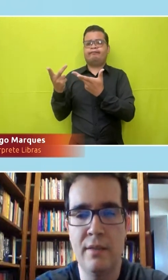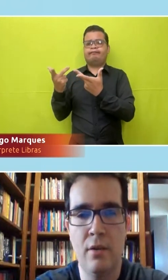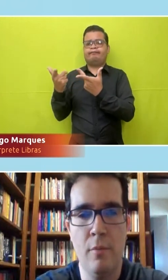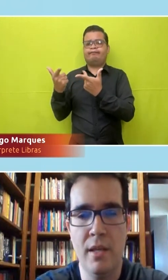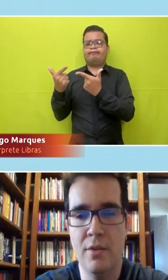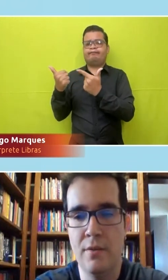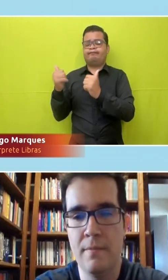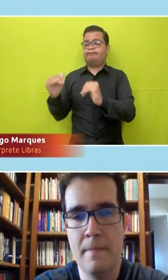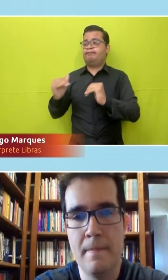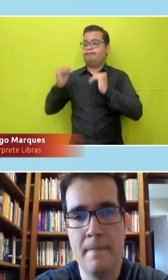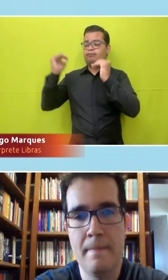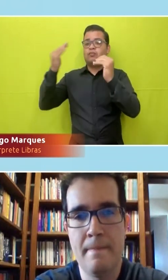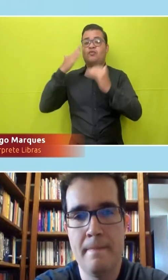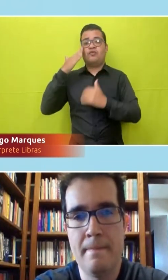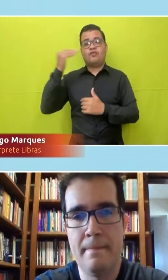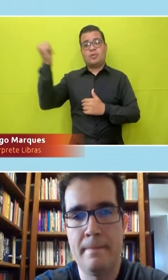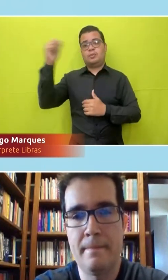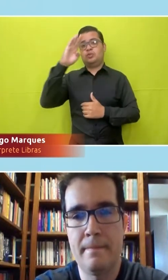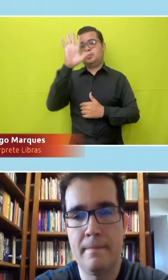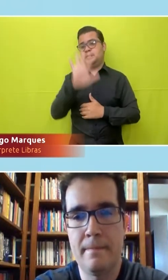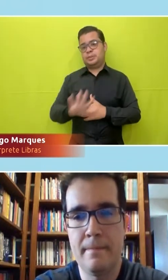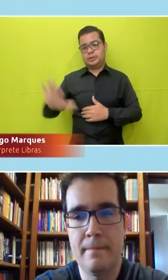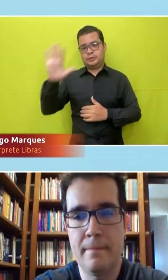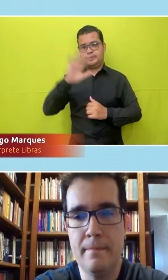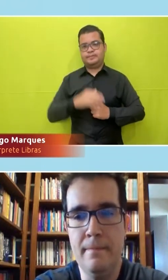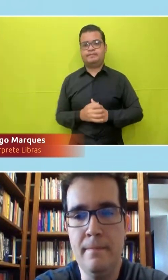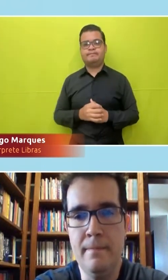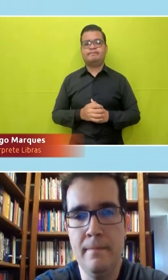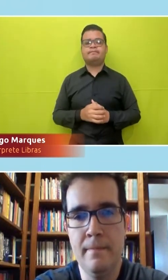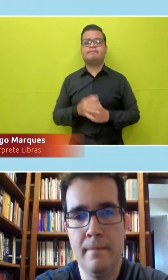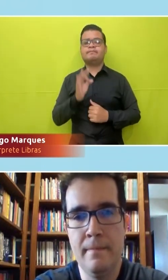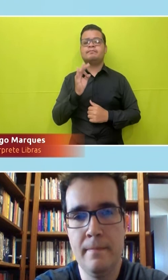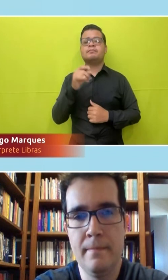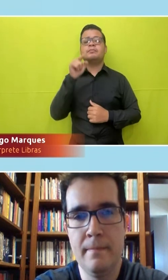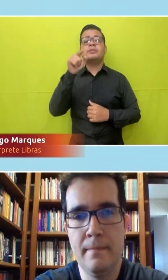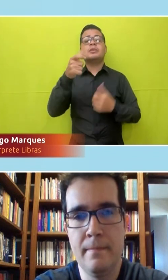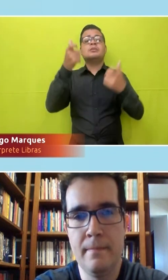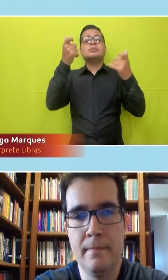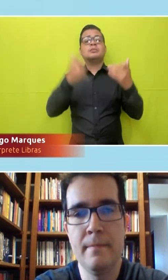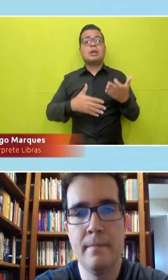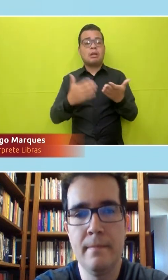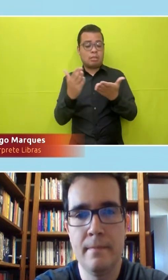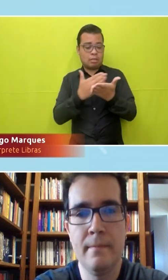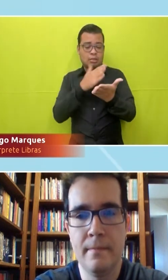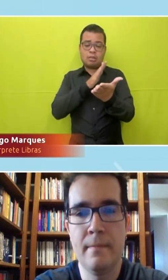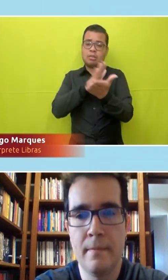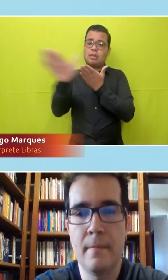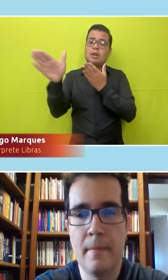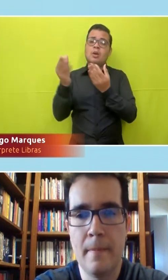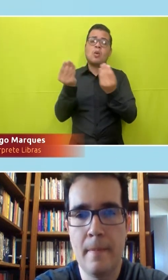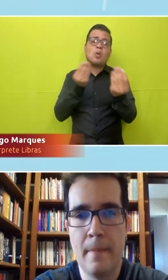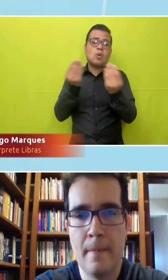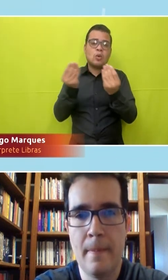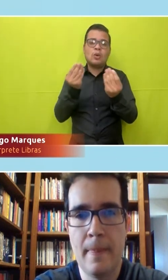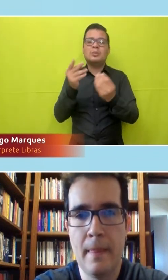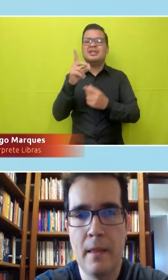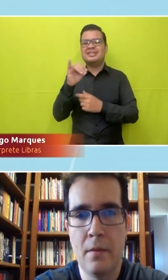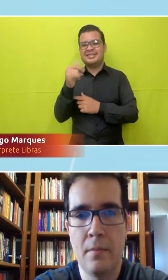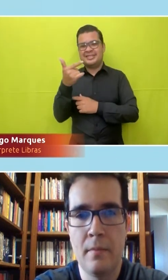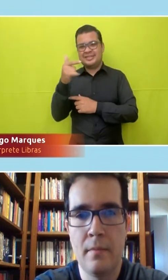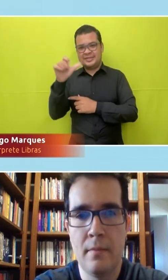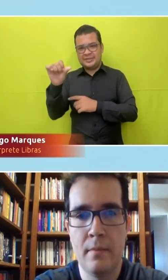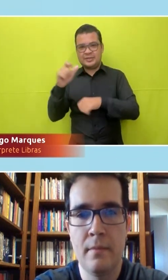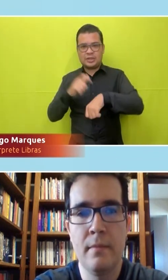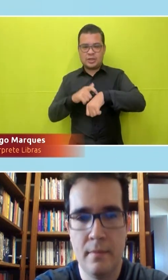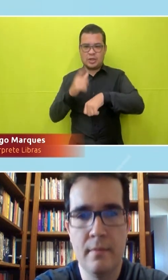consagrados nacionalmente. Para a gente encerrar, Dérito, conta como é que vai ser o lançamento, dia 29, né? 4 horas, lá no